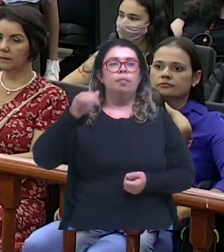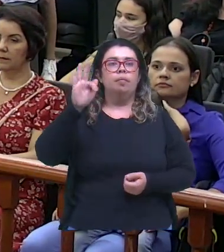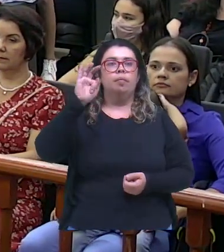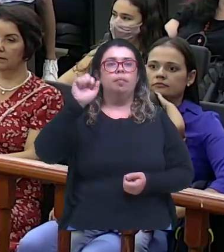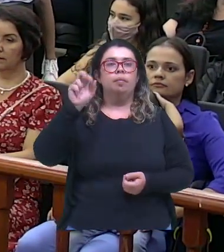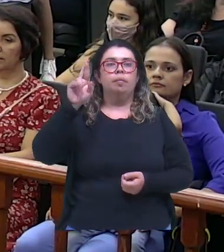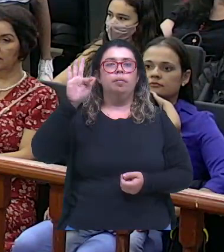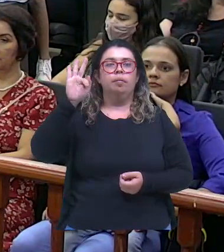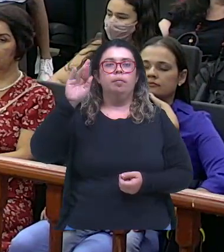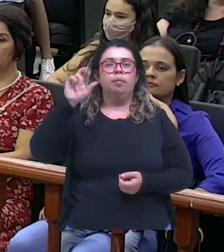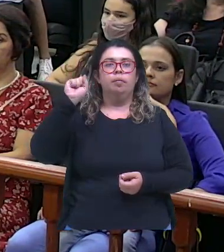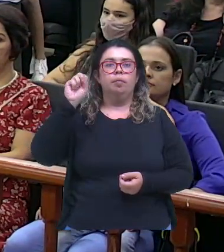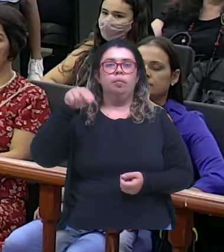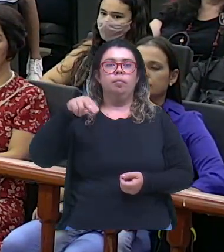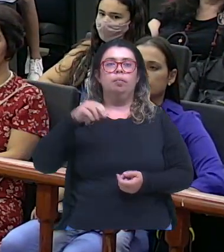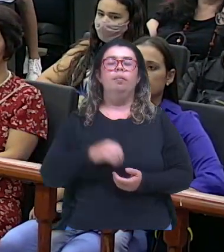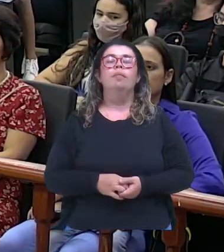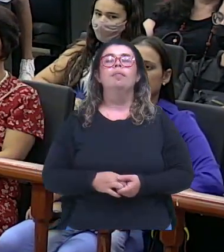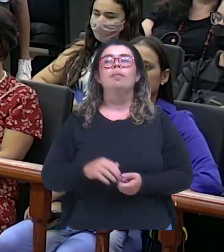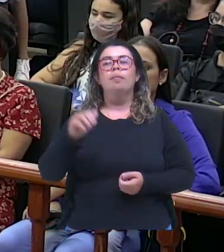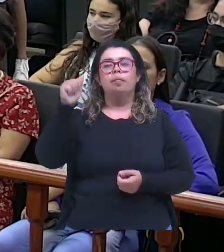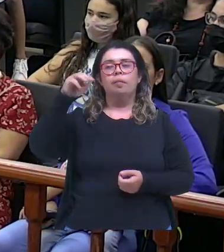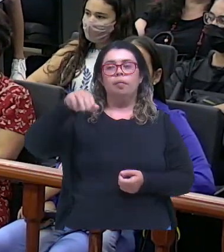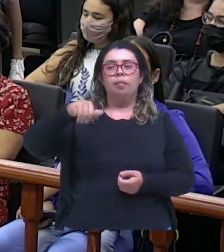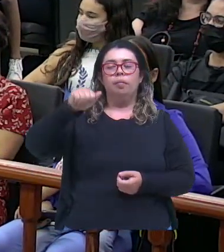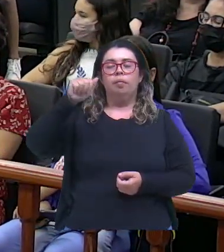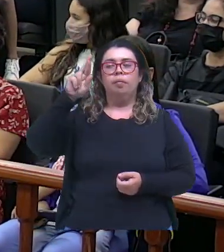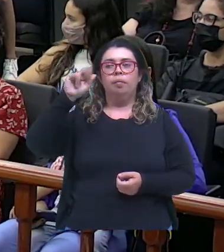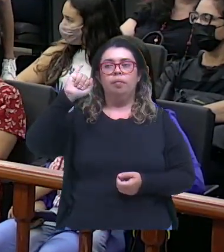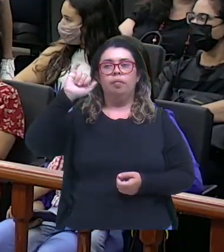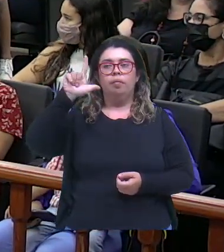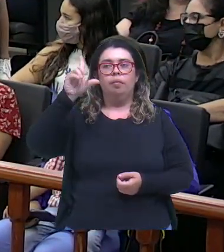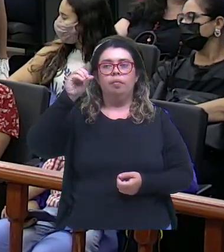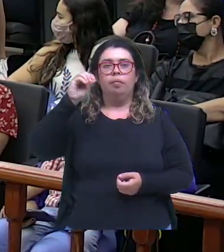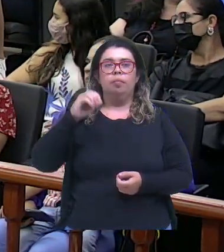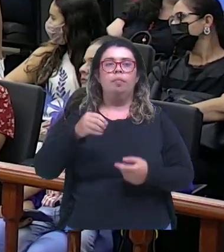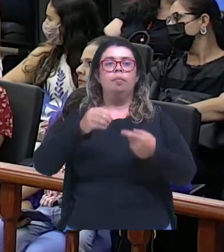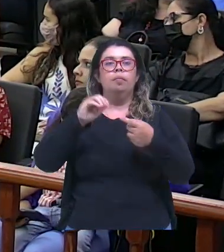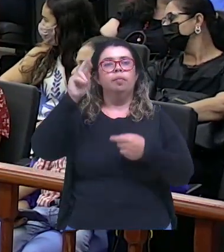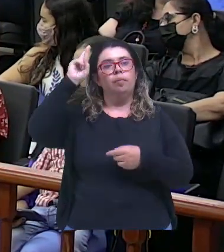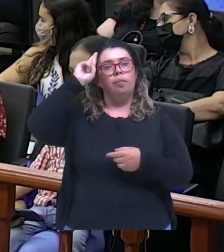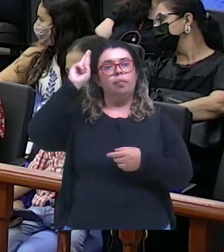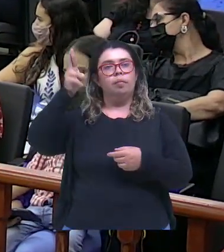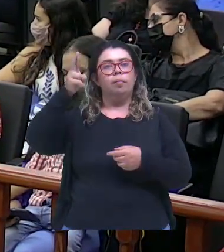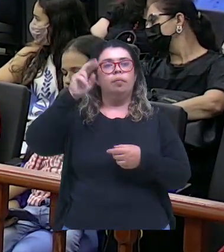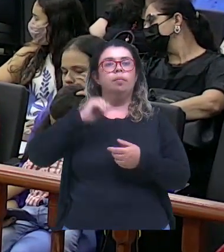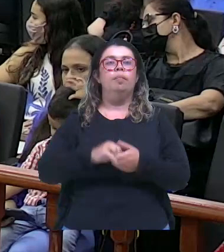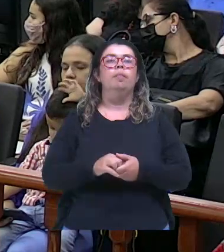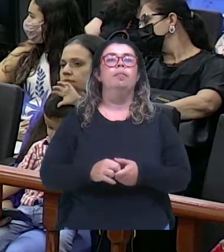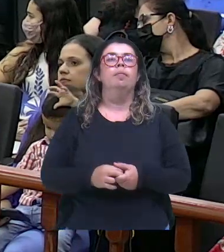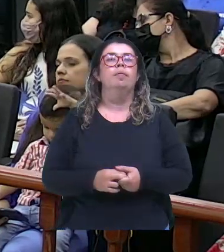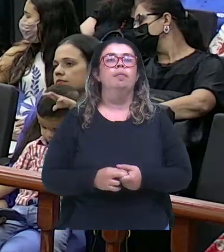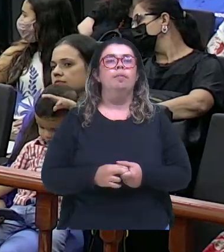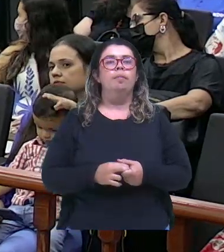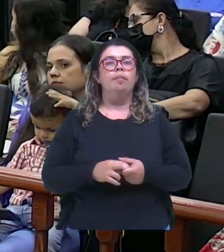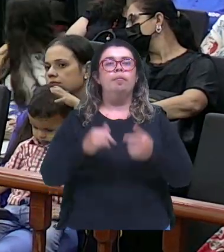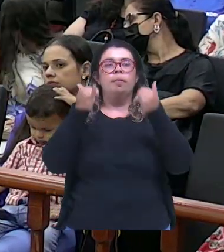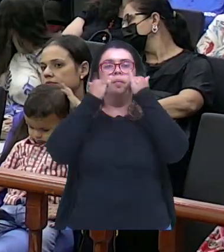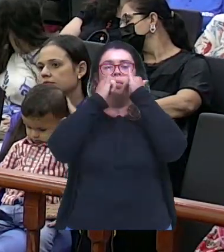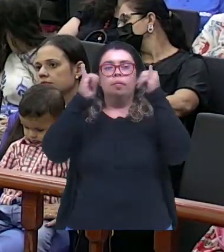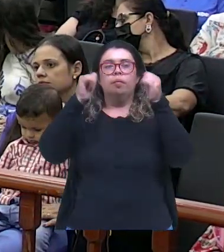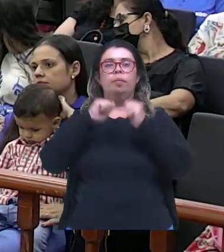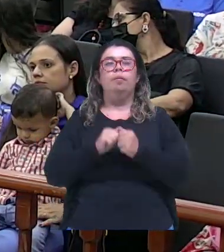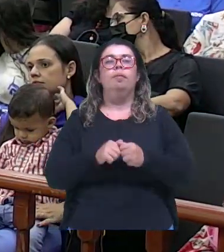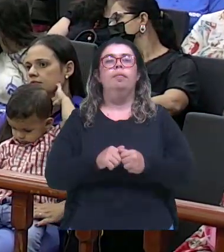primeiro-tenente Amarildo Delfino Teixeira, chefe da comunicação social do 2º BPRV, primeiro-tenente PM